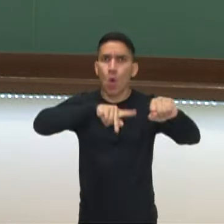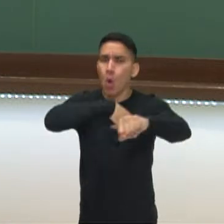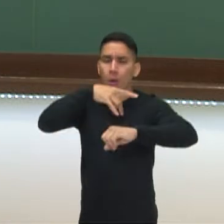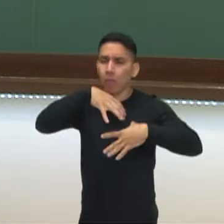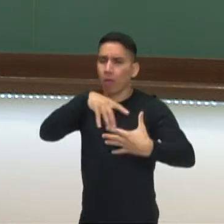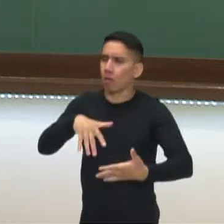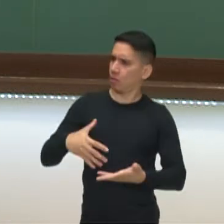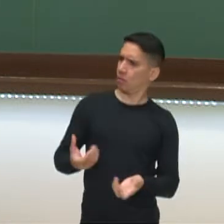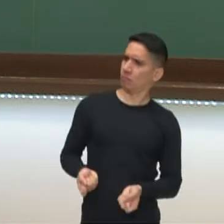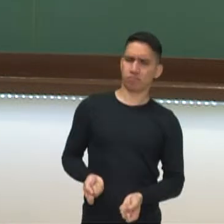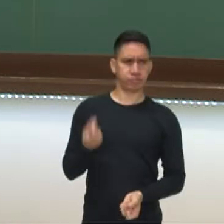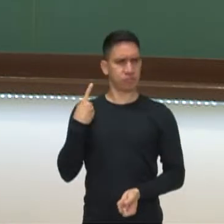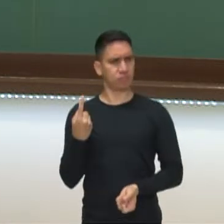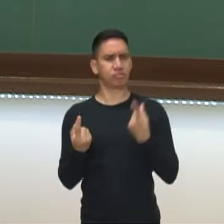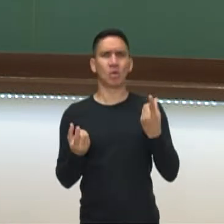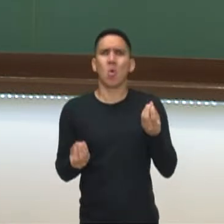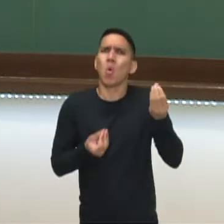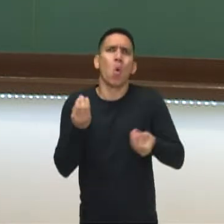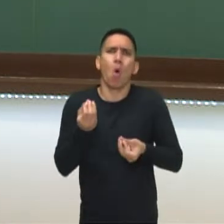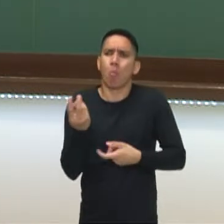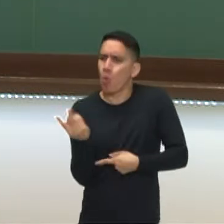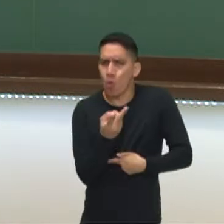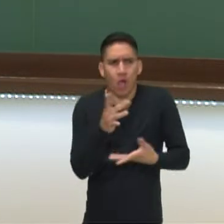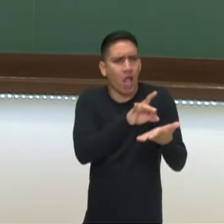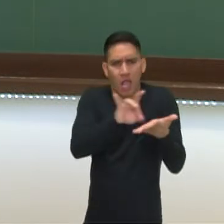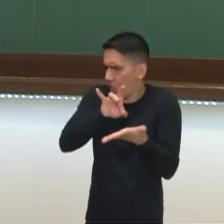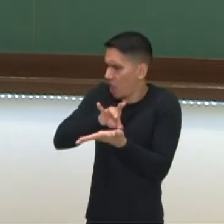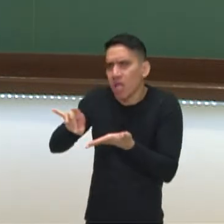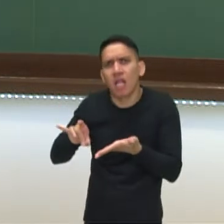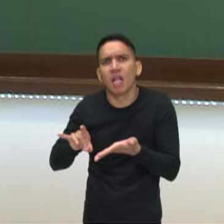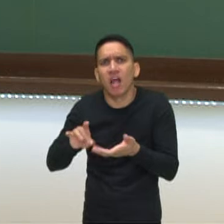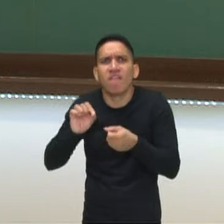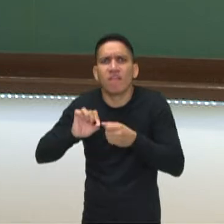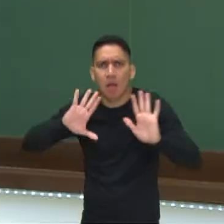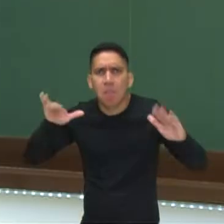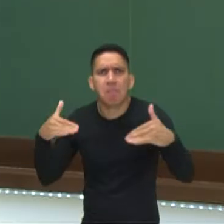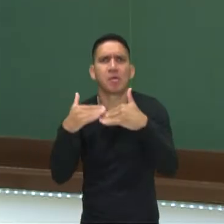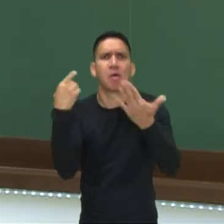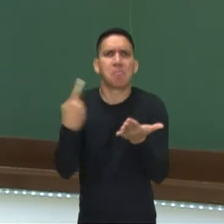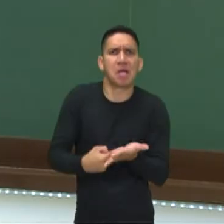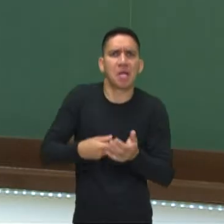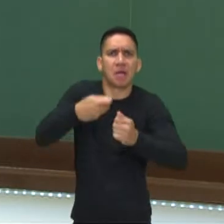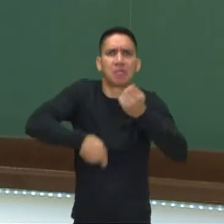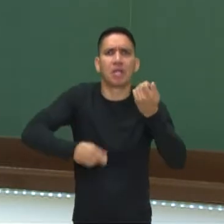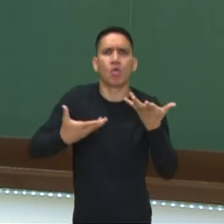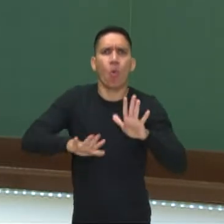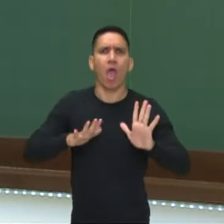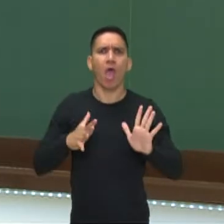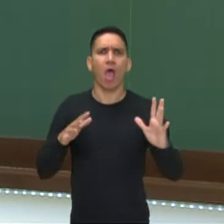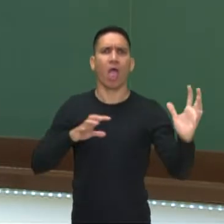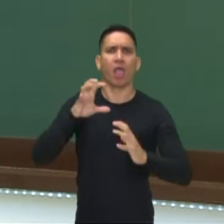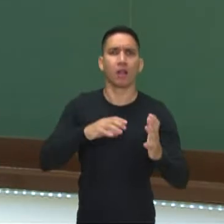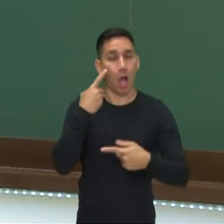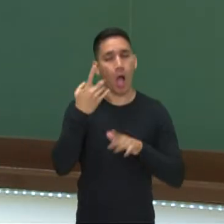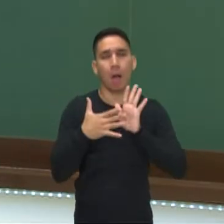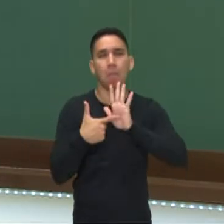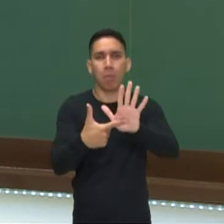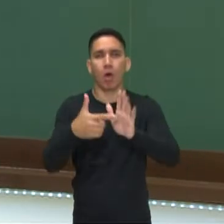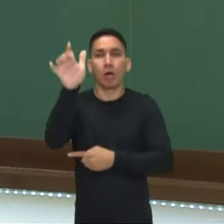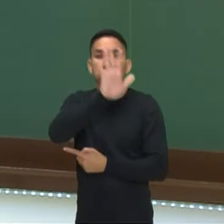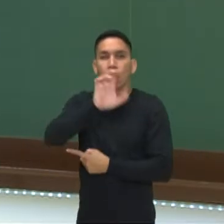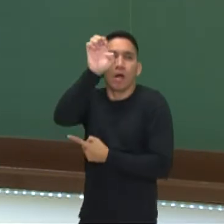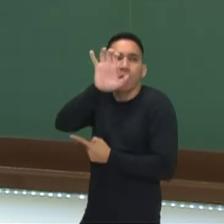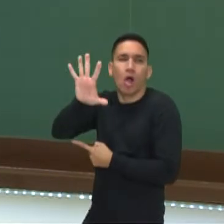mundo, como inimigos declarados fizeram um pacto de não agressão. Esse mapa da Europa vai te mostrar um pouco